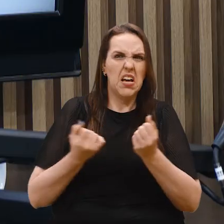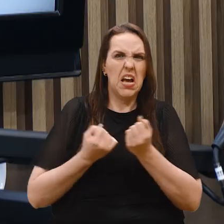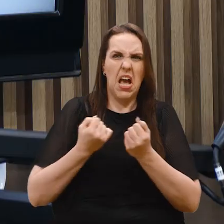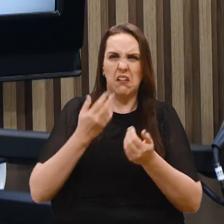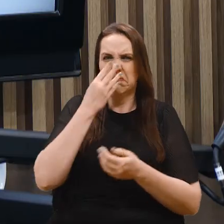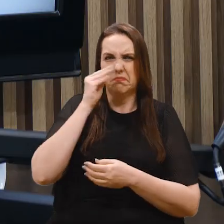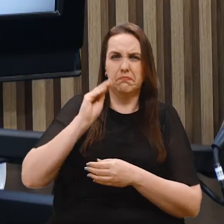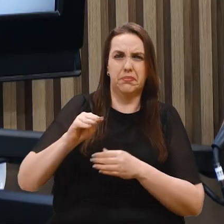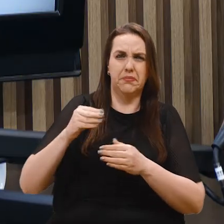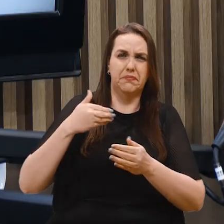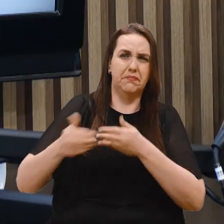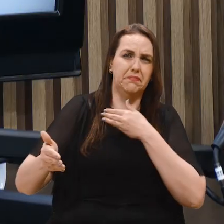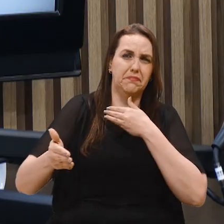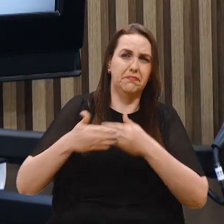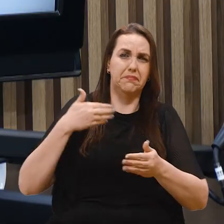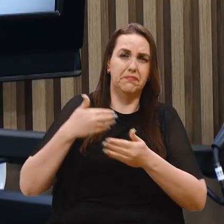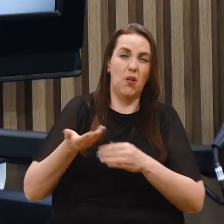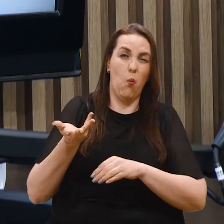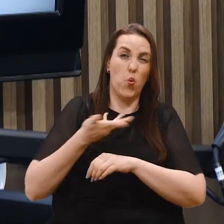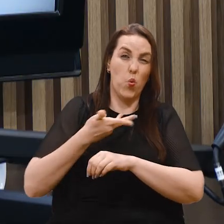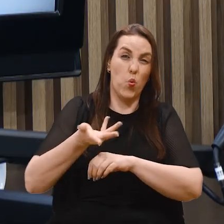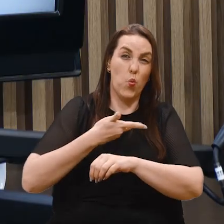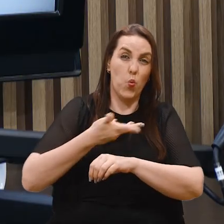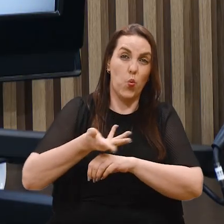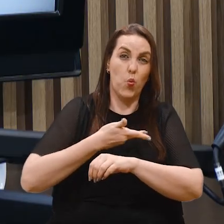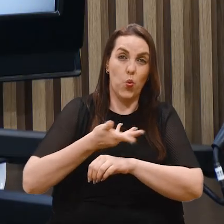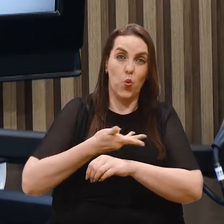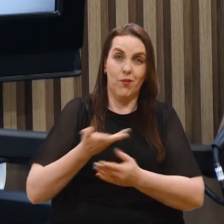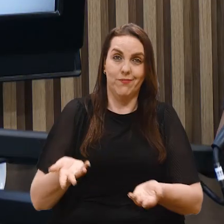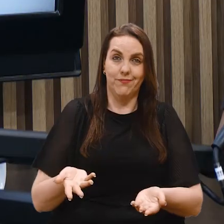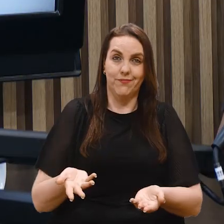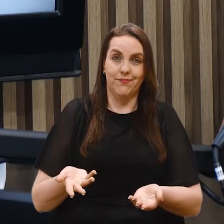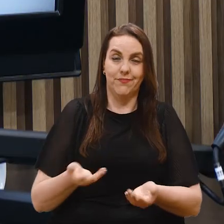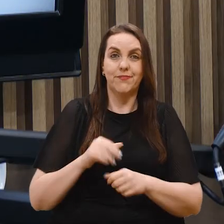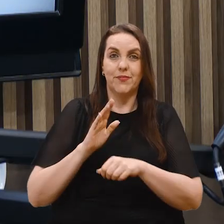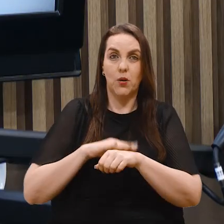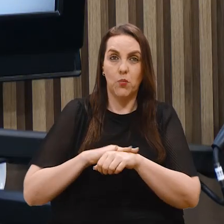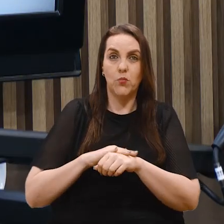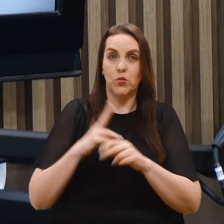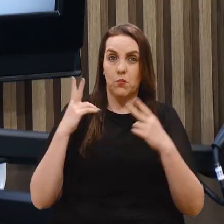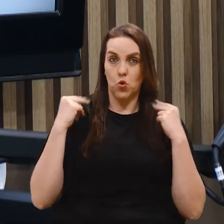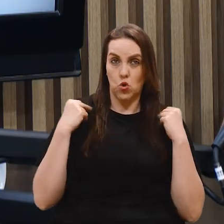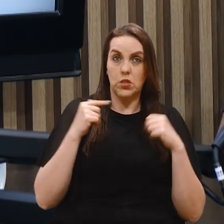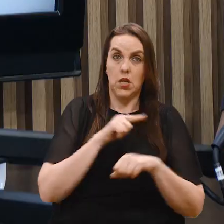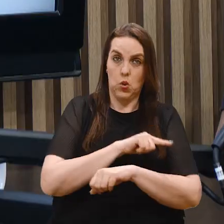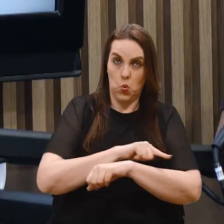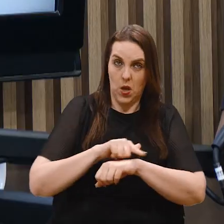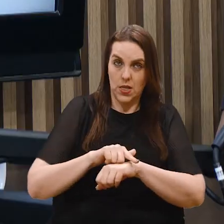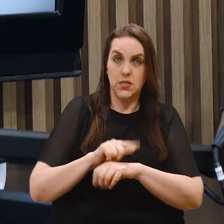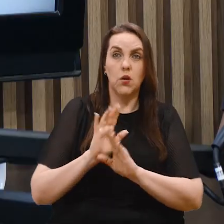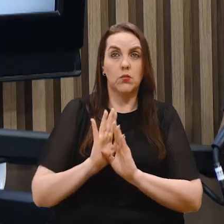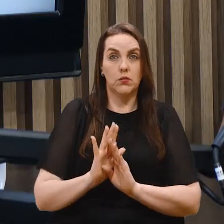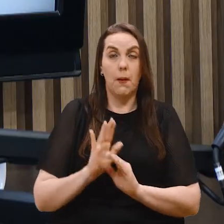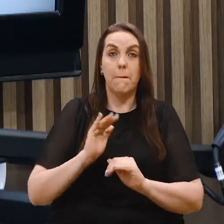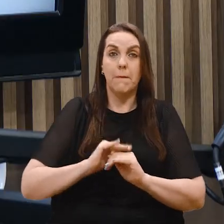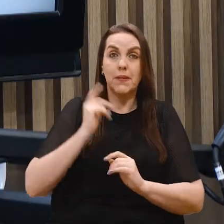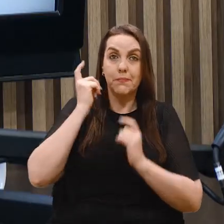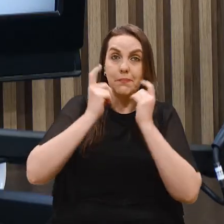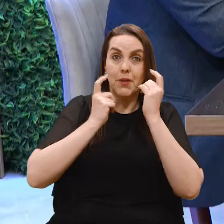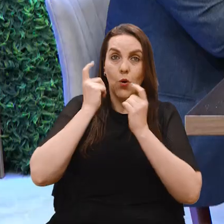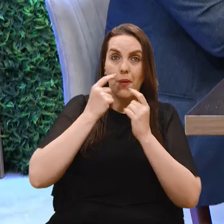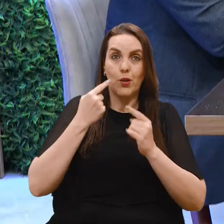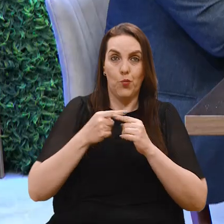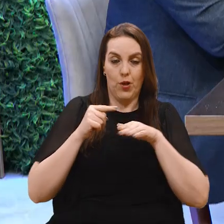cara. Existe a imprudência também, e aí, quando tem um motorista educado, me dá quase mais preocupação, porque